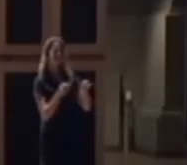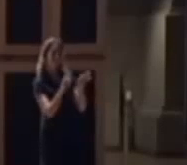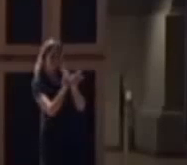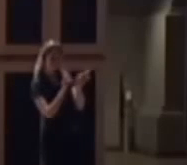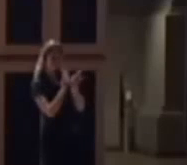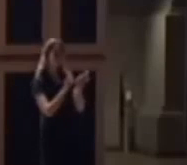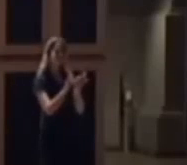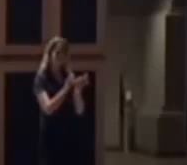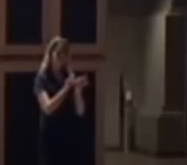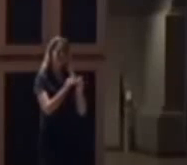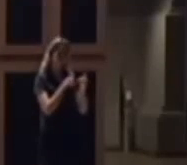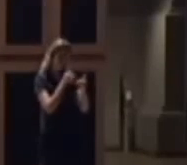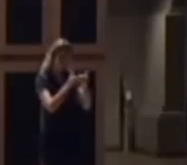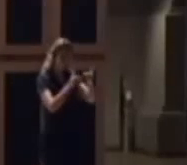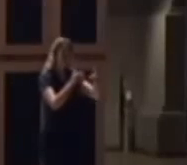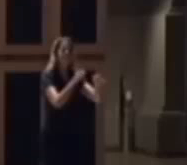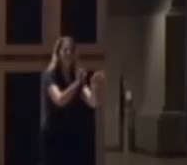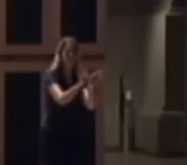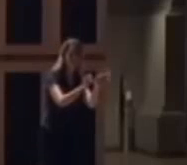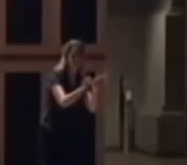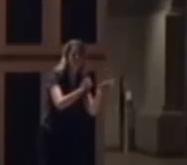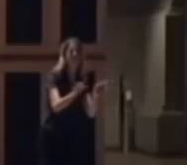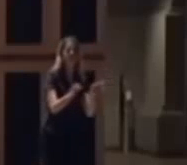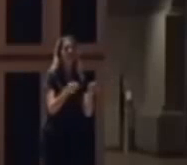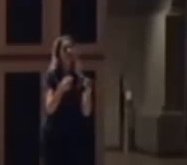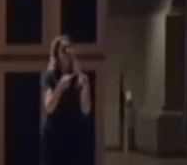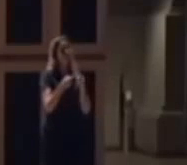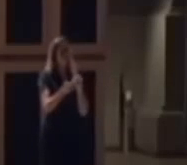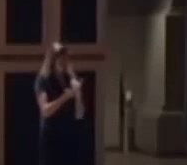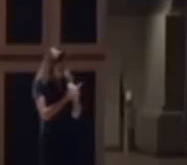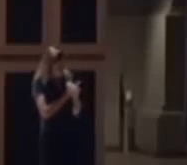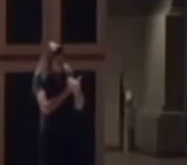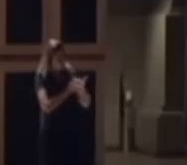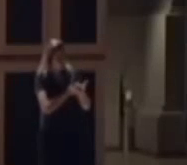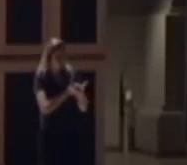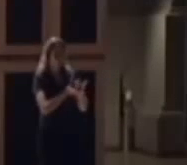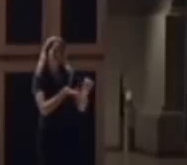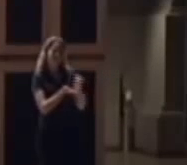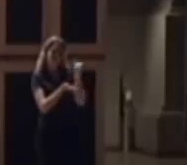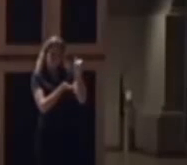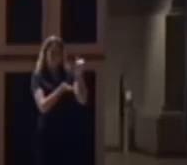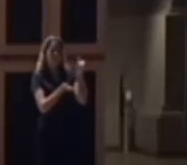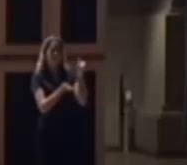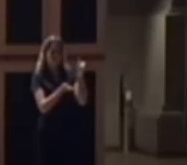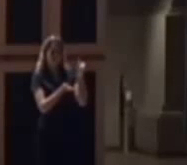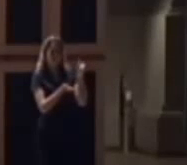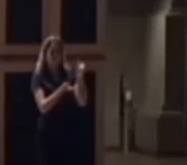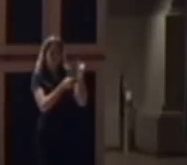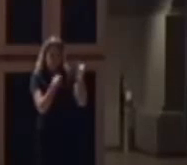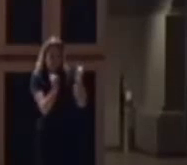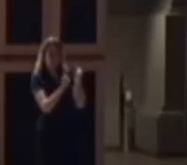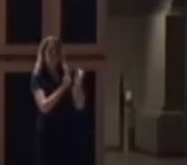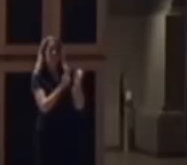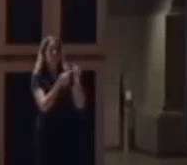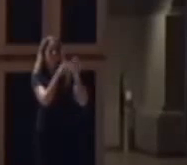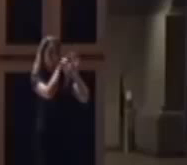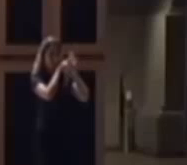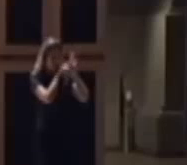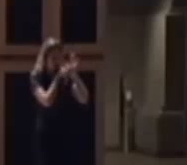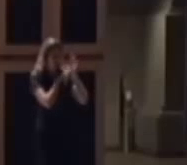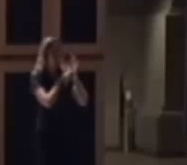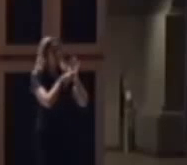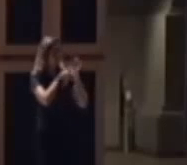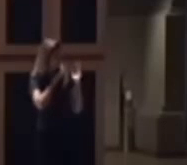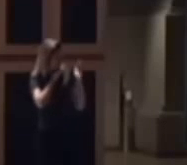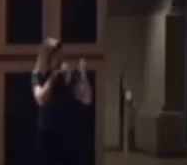que são revistos ao longo do caminho, mas é um ponto de partida extremamente importante para que a gente tenha essas regras já estabelecidas,